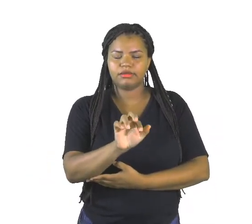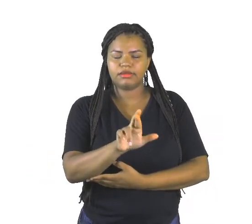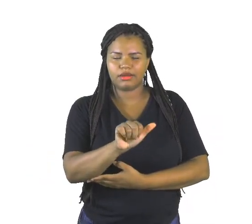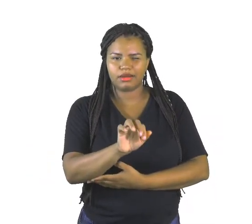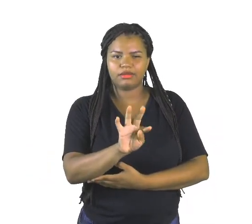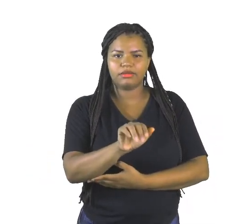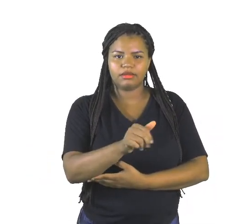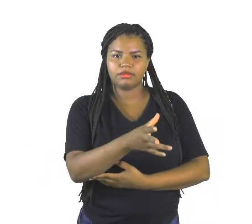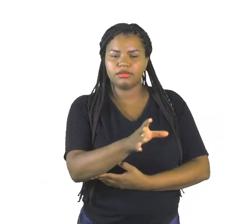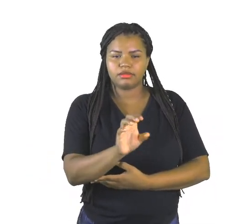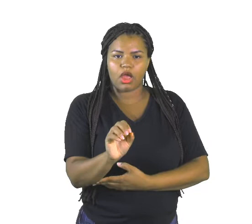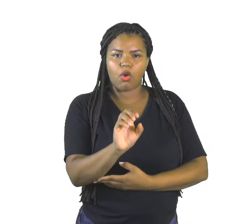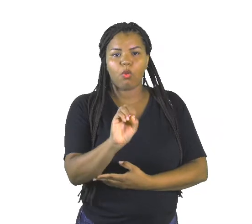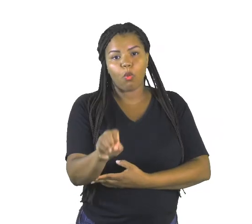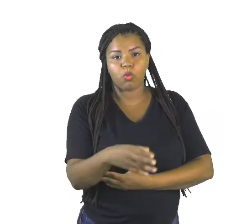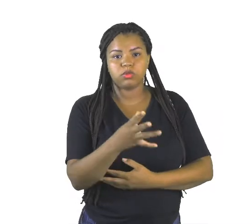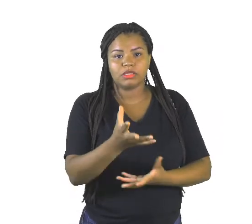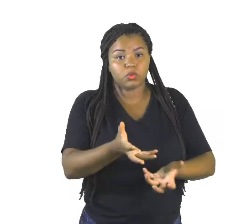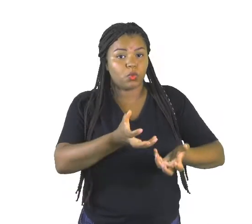gente tem frutas